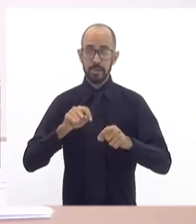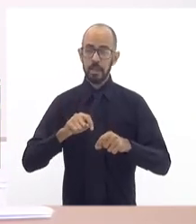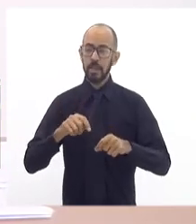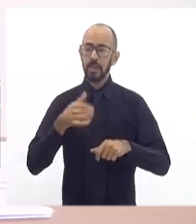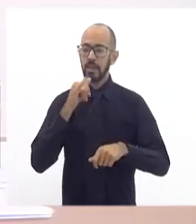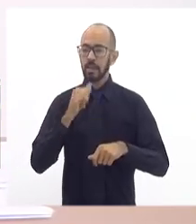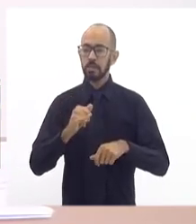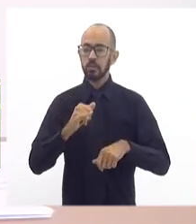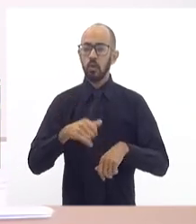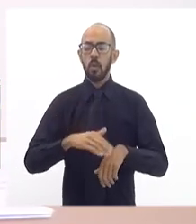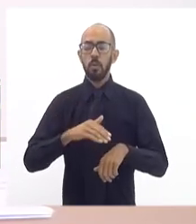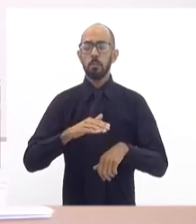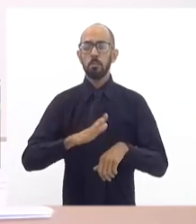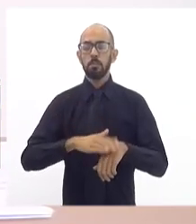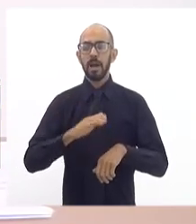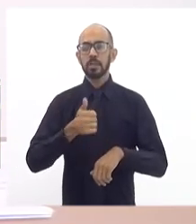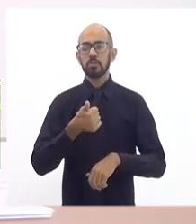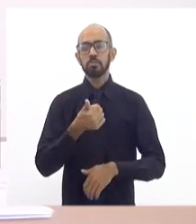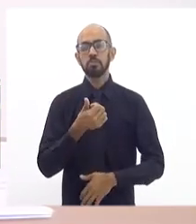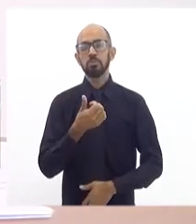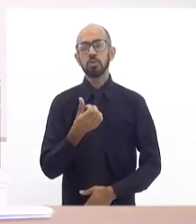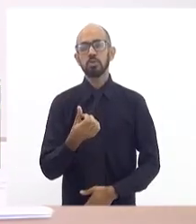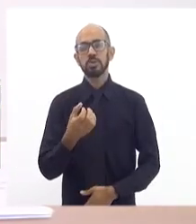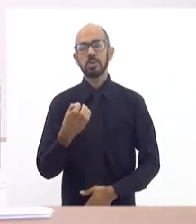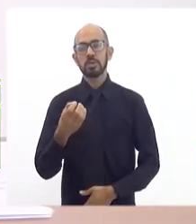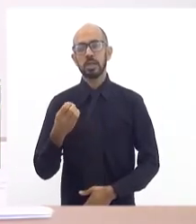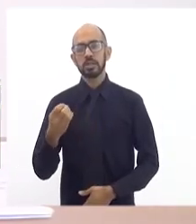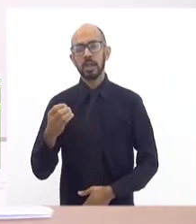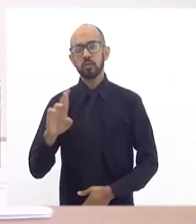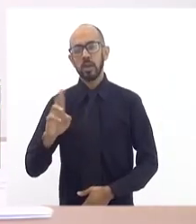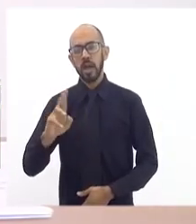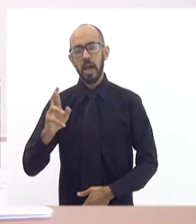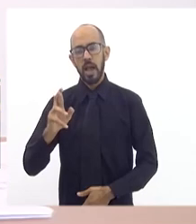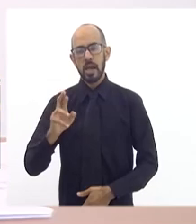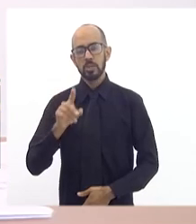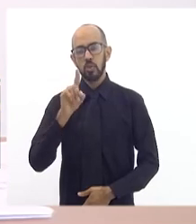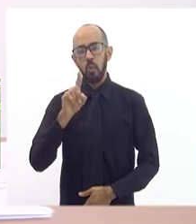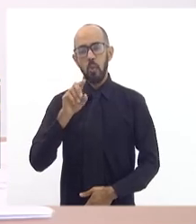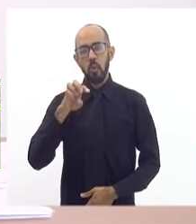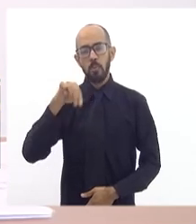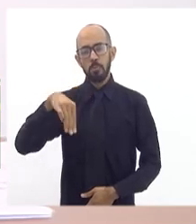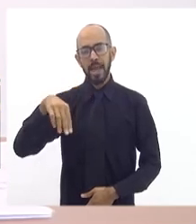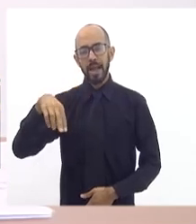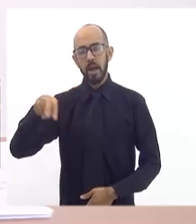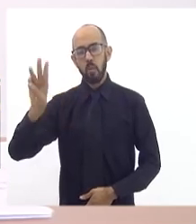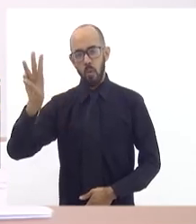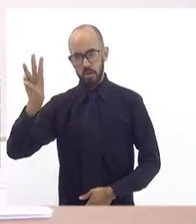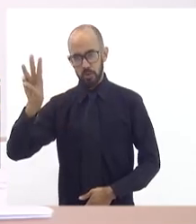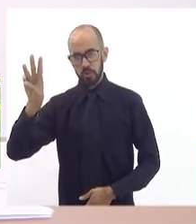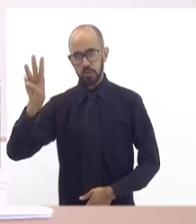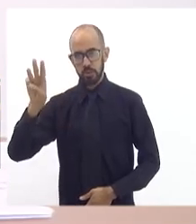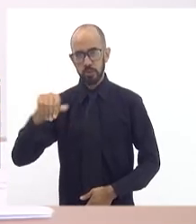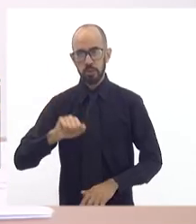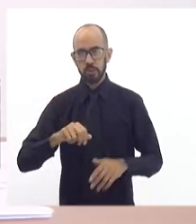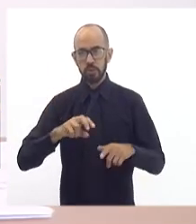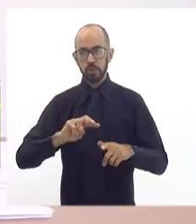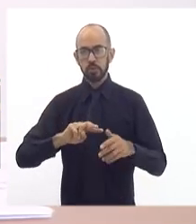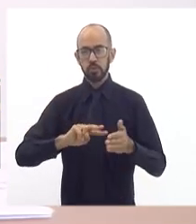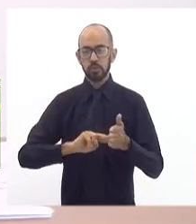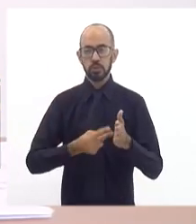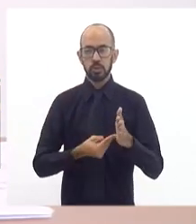1600 a mais o mega hora isso equivale a sete vezes o valor de energia gerada por uma